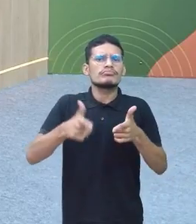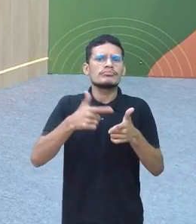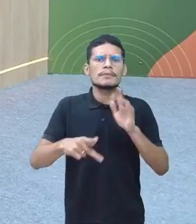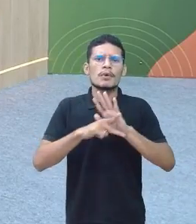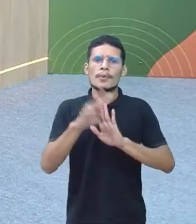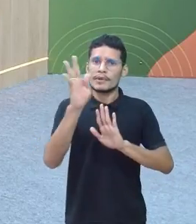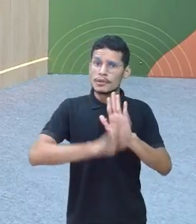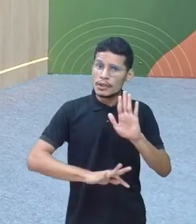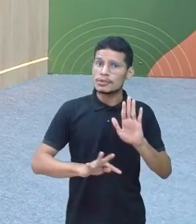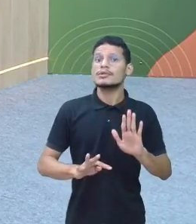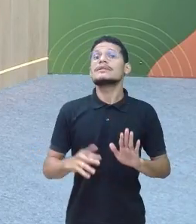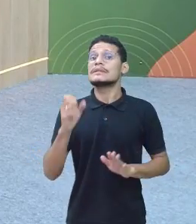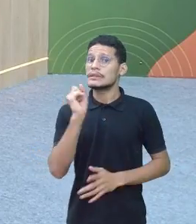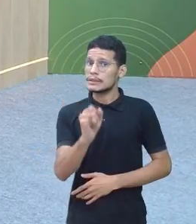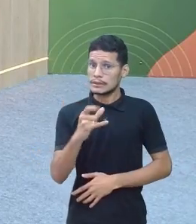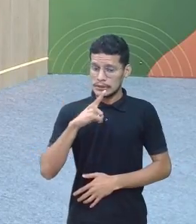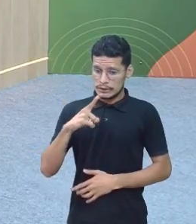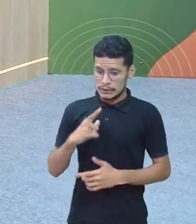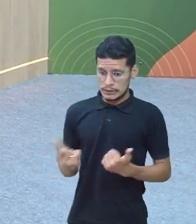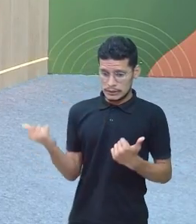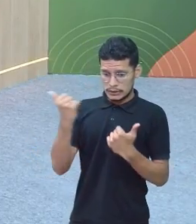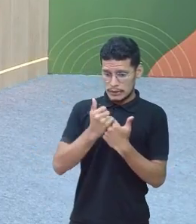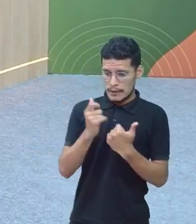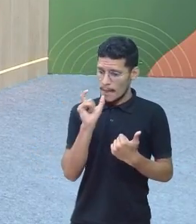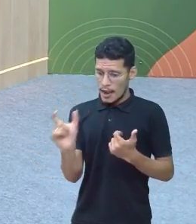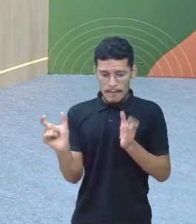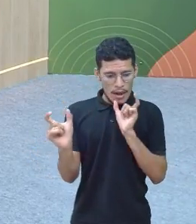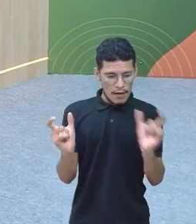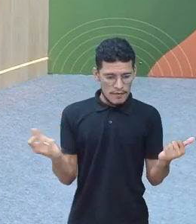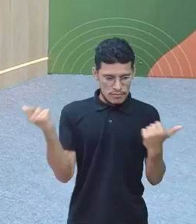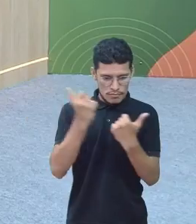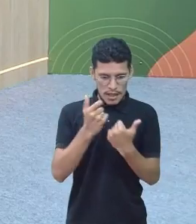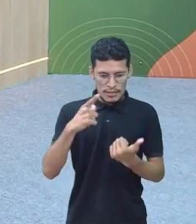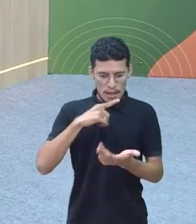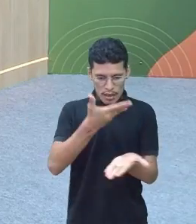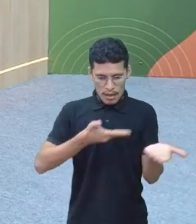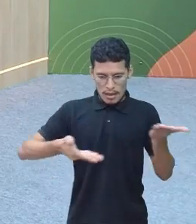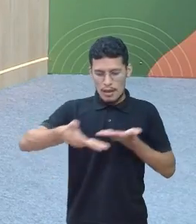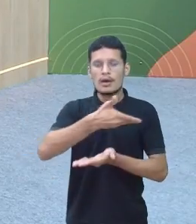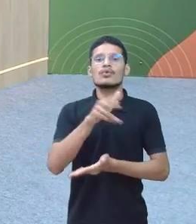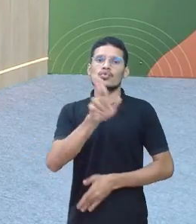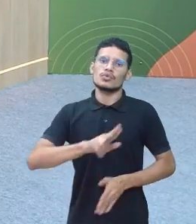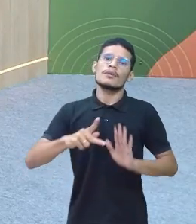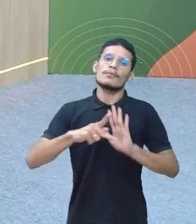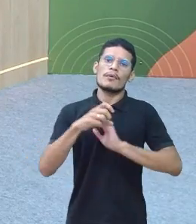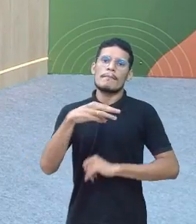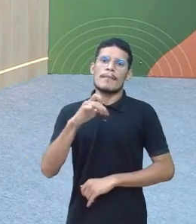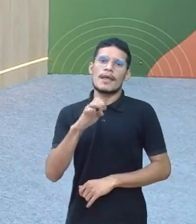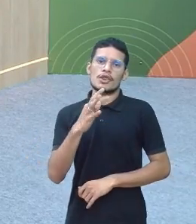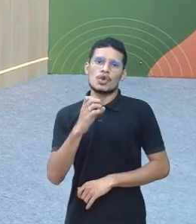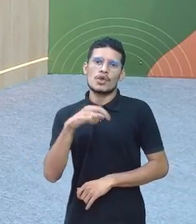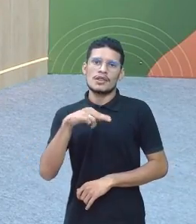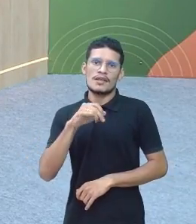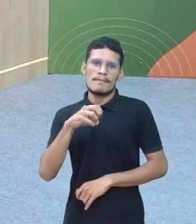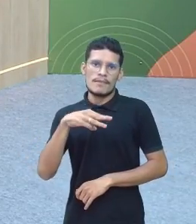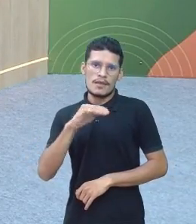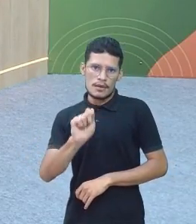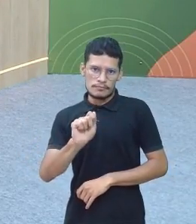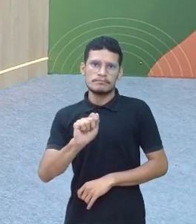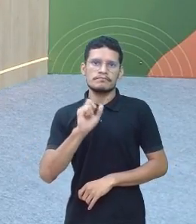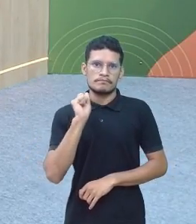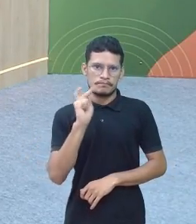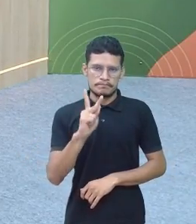tenho a substituição de uma palavra ou outra fazendo essa relação, a gente tem o uso da metonímia. Tá